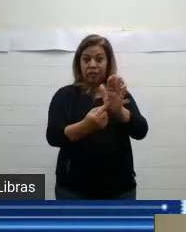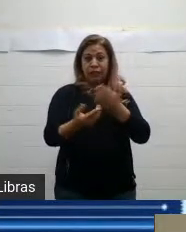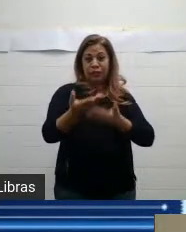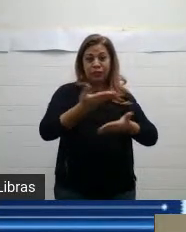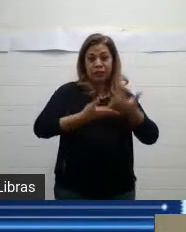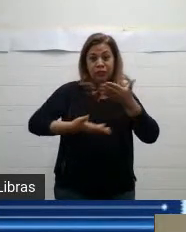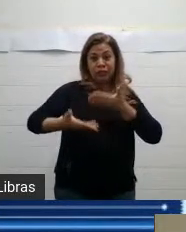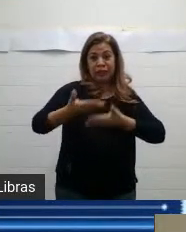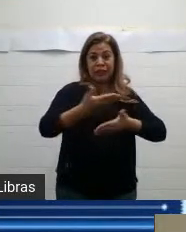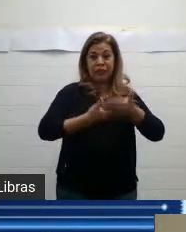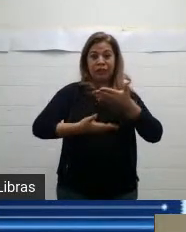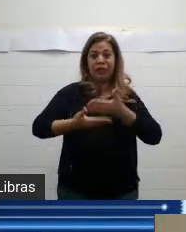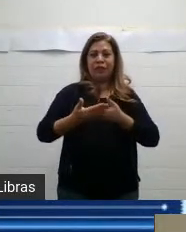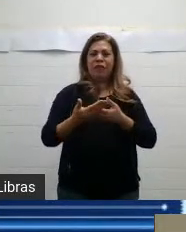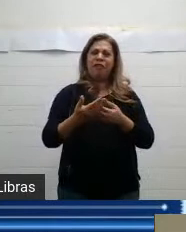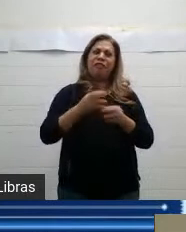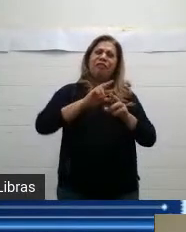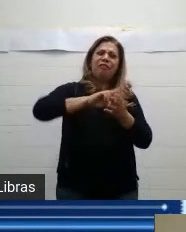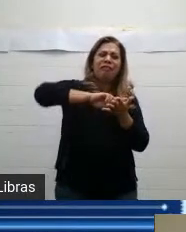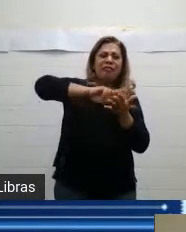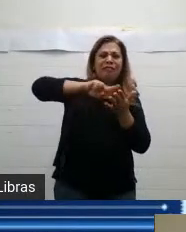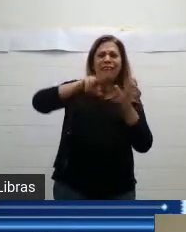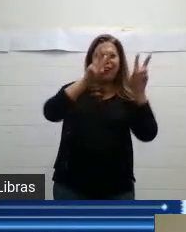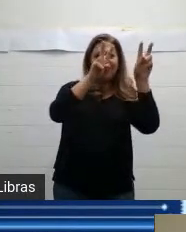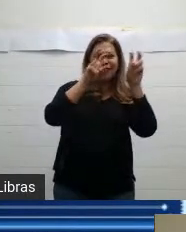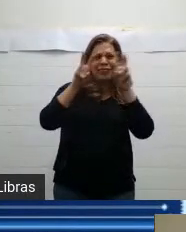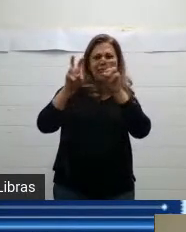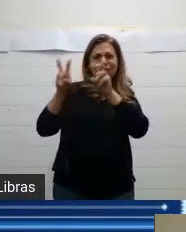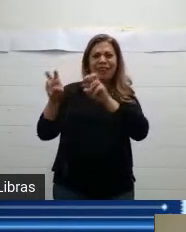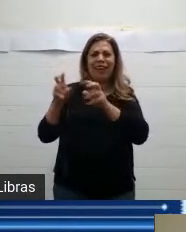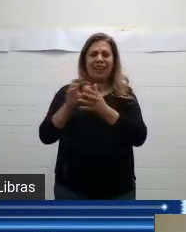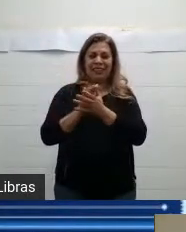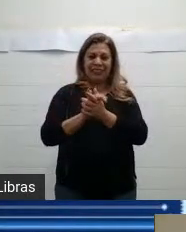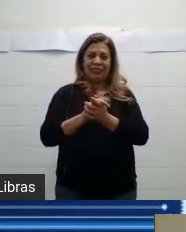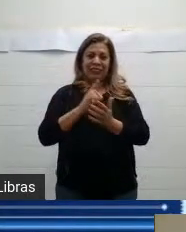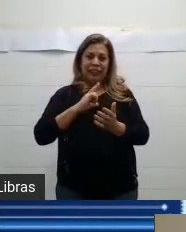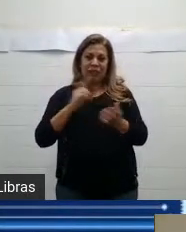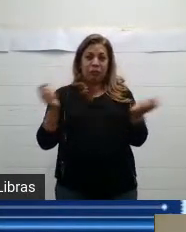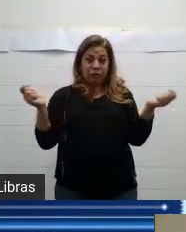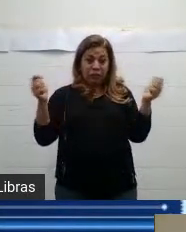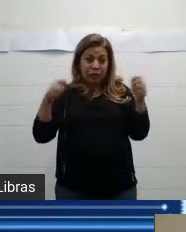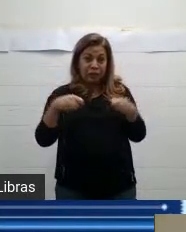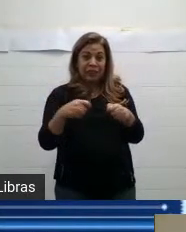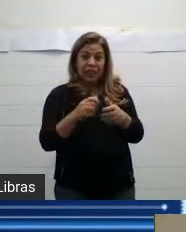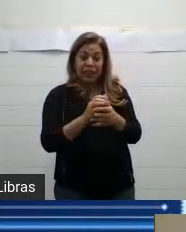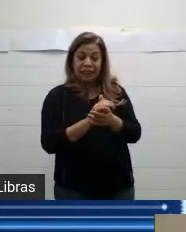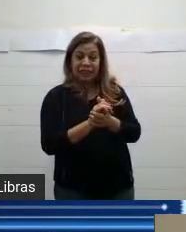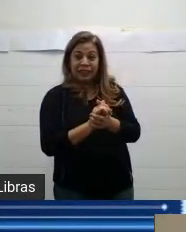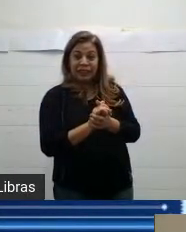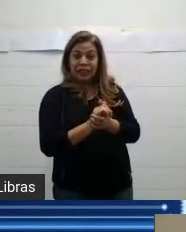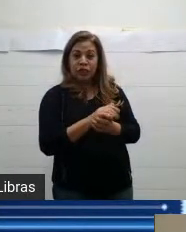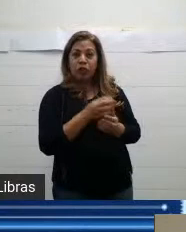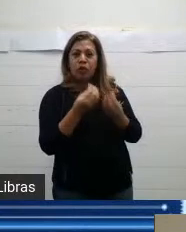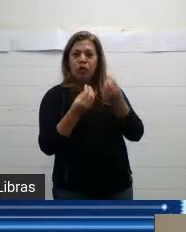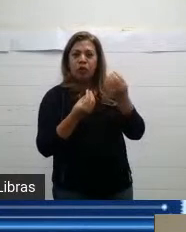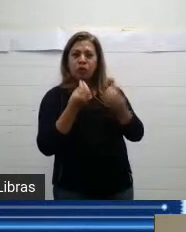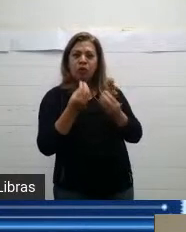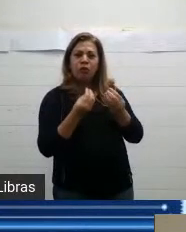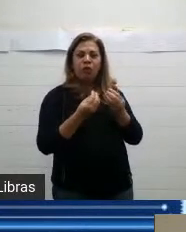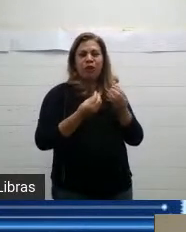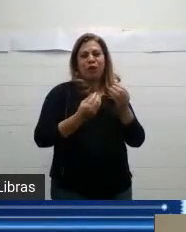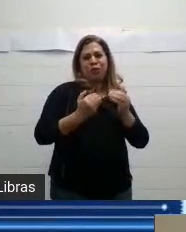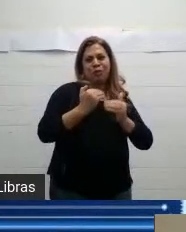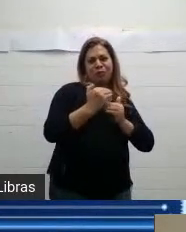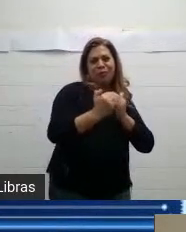bastante coisa, né? Nós temos aí, seria um momento, abrir-se uma possibilidade para vocês falarem um pouquinho sobre como foi esse